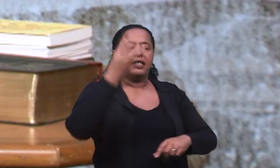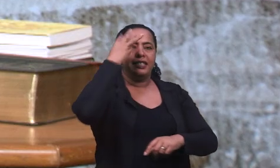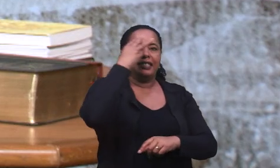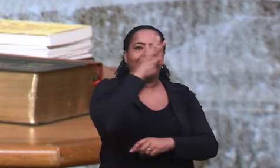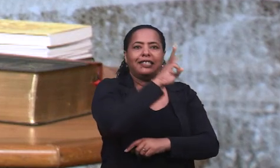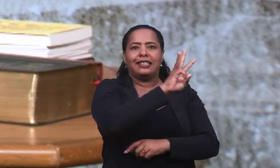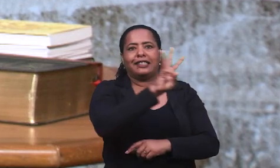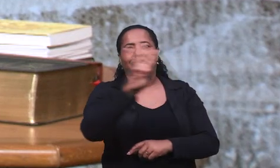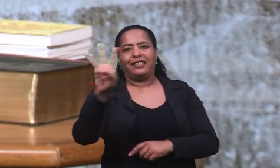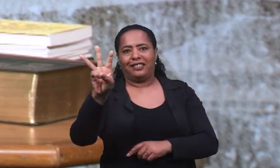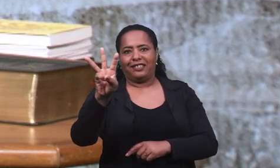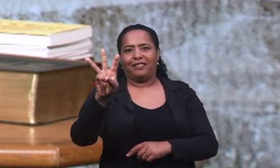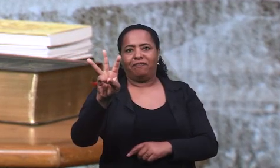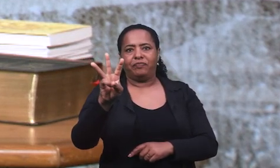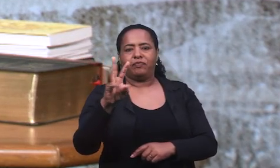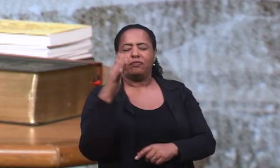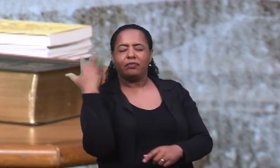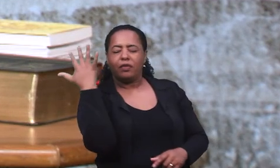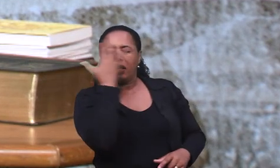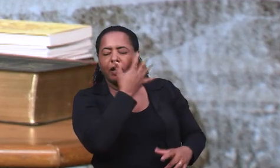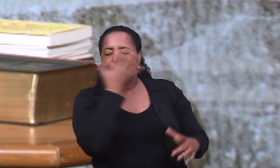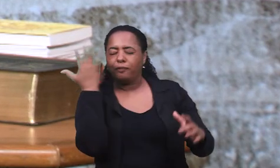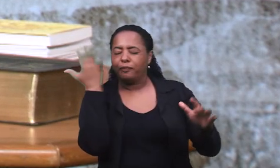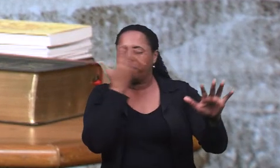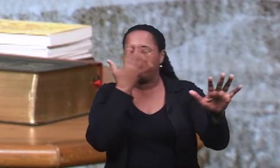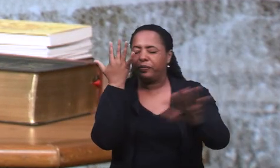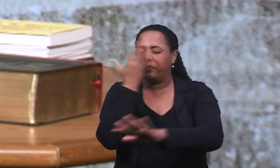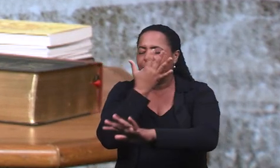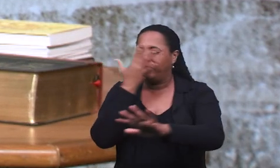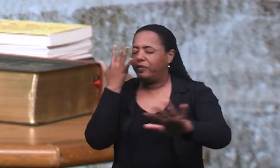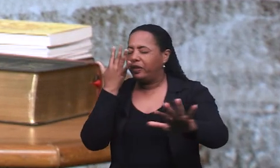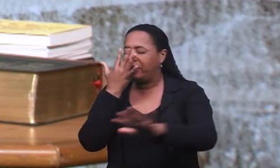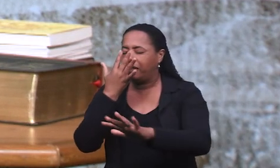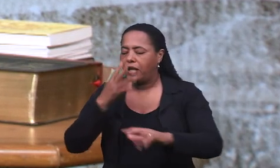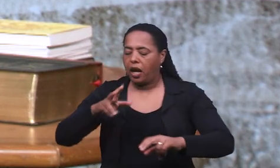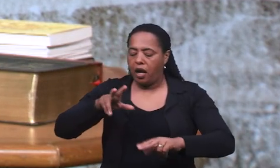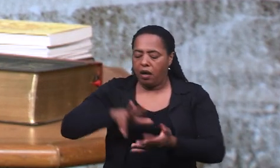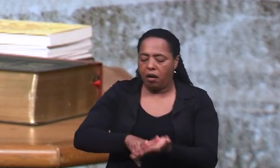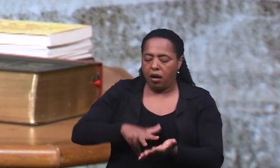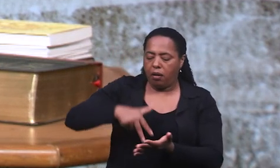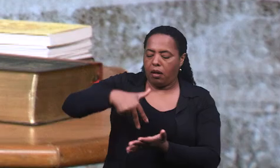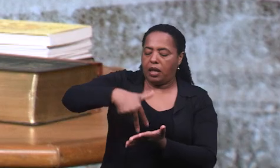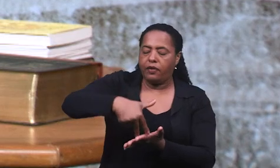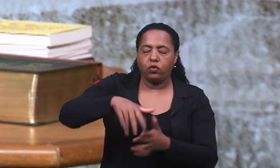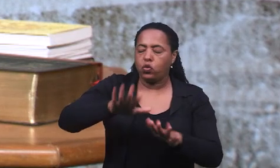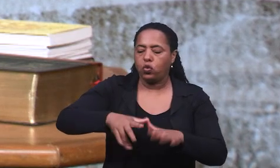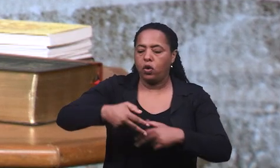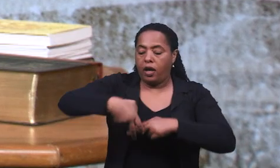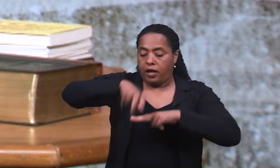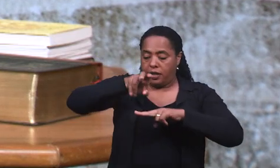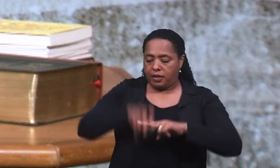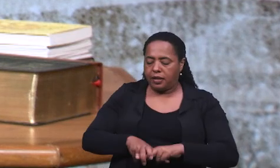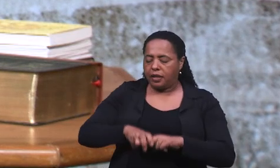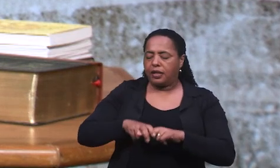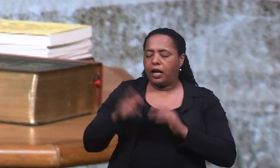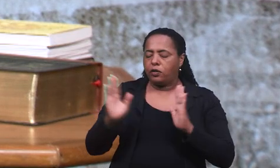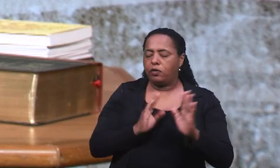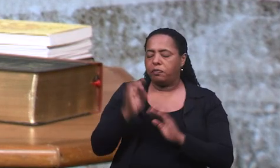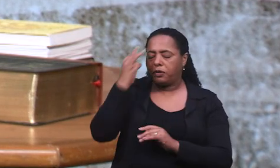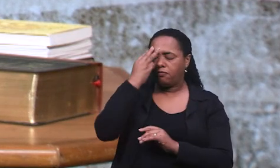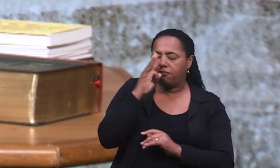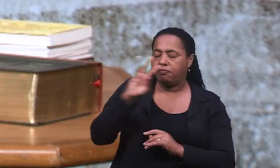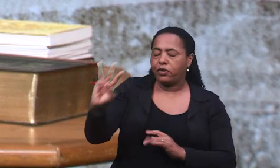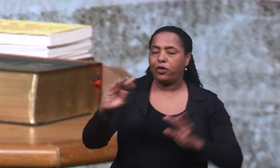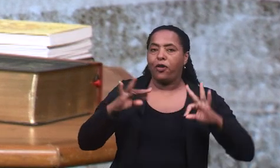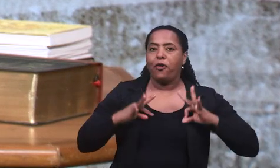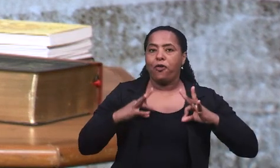dias. Não viu um ao outro, e ninguém se levantou do seu lugar por 3 dias. Mas todos os filhos